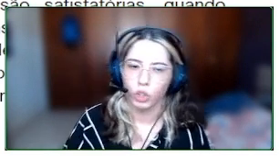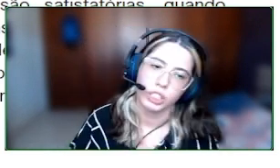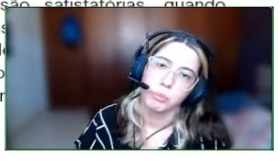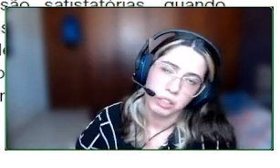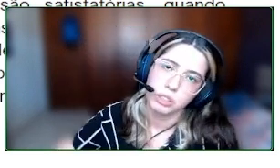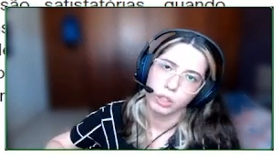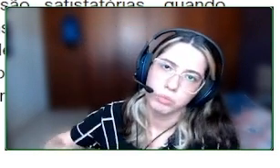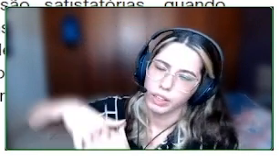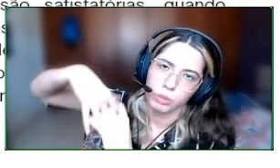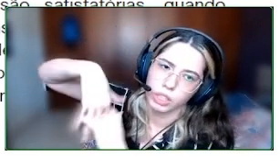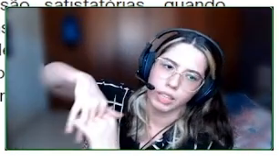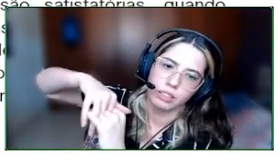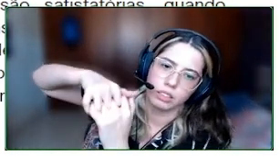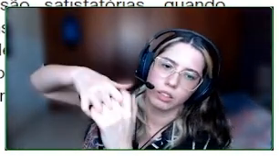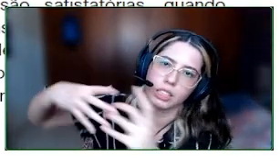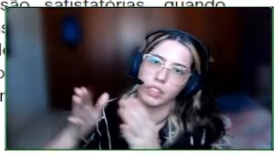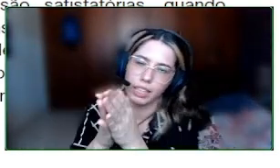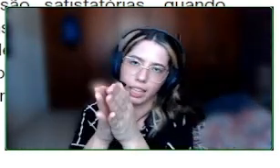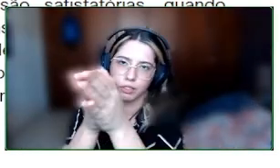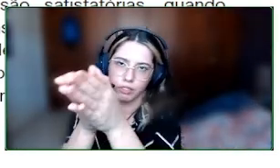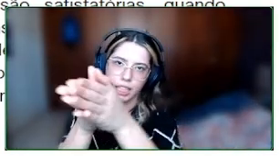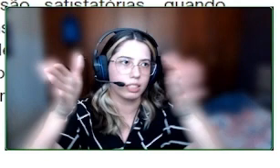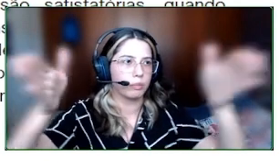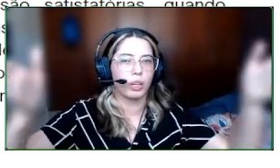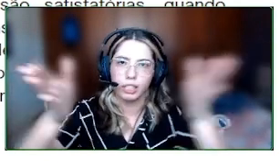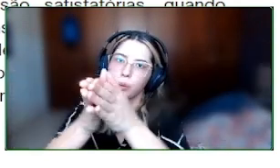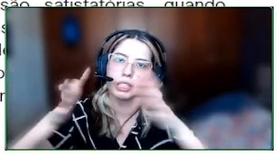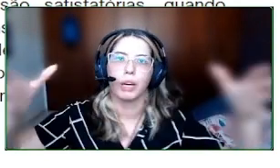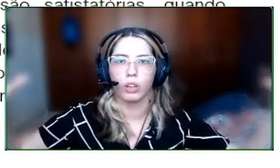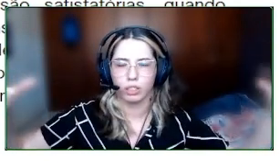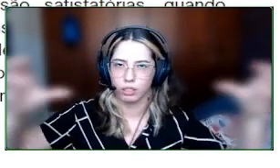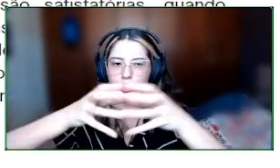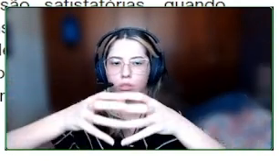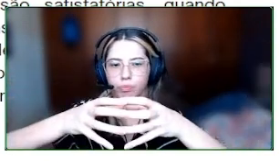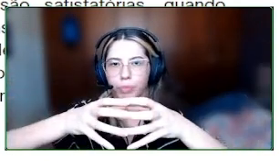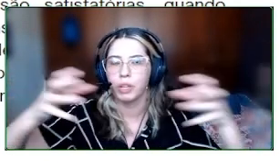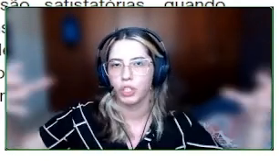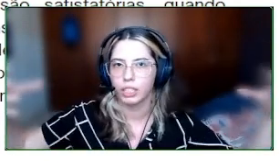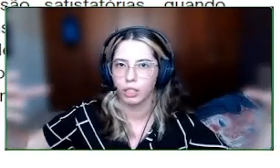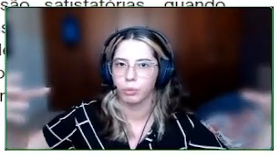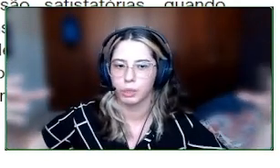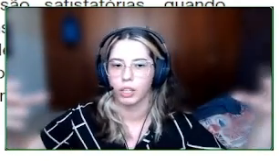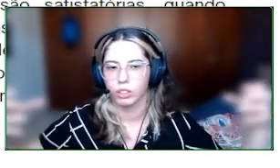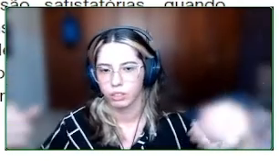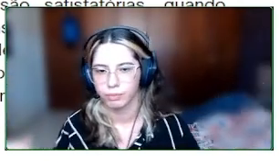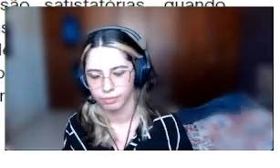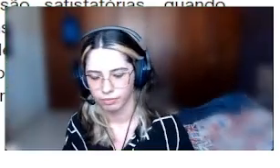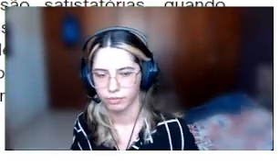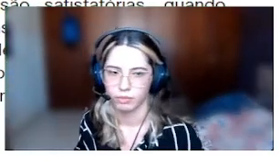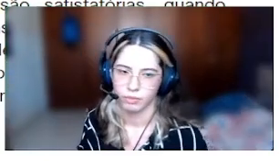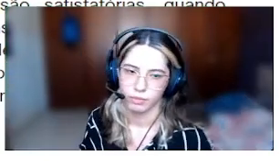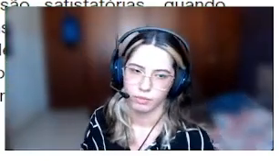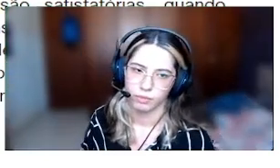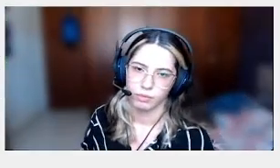finger joints também tiveram bons resultados, então essas vigas podem ter comprimentos maiores. Isso permite que elas tenham comprimentos maiores.